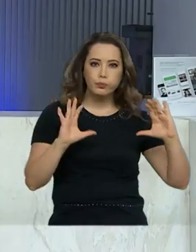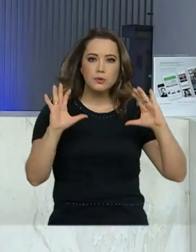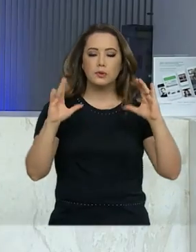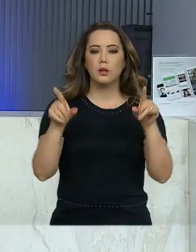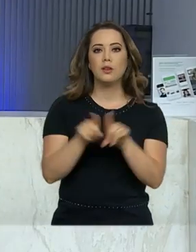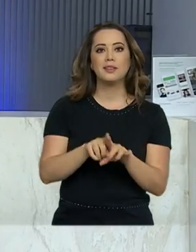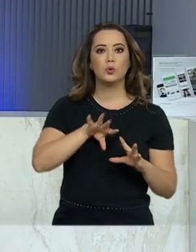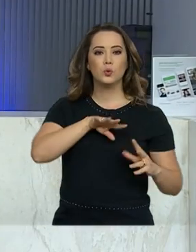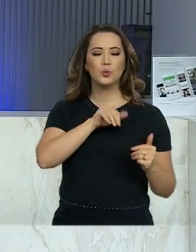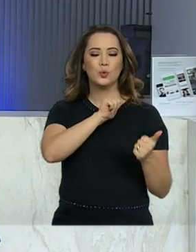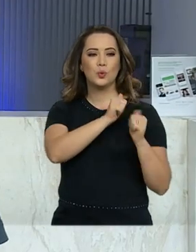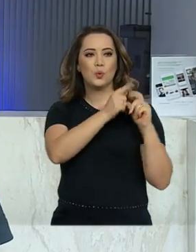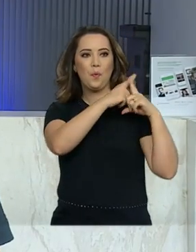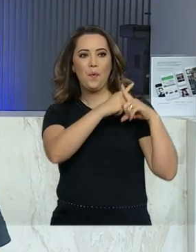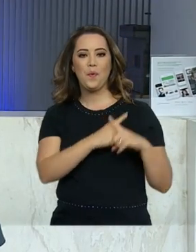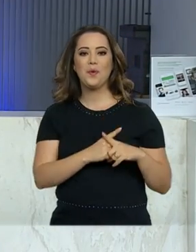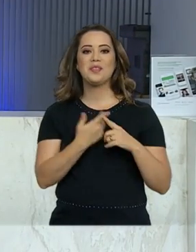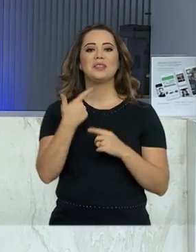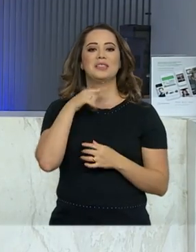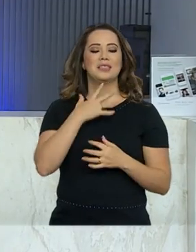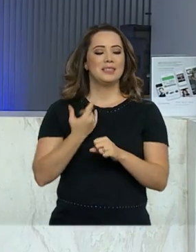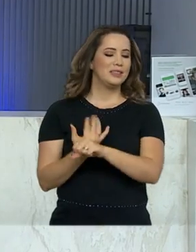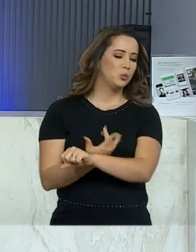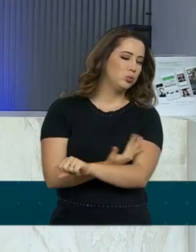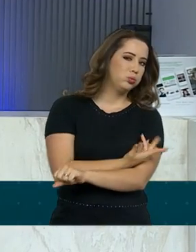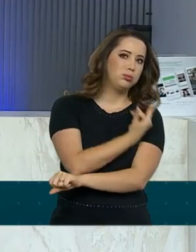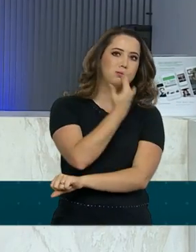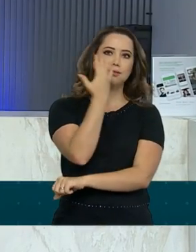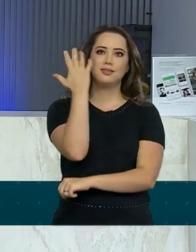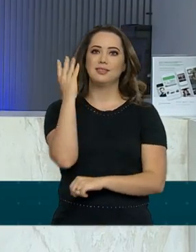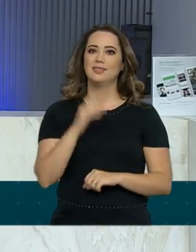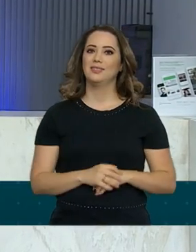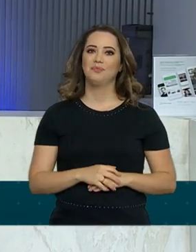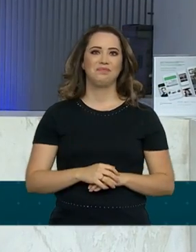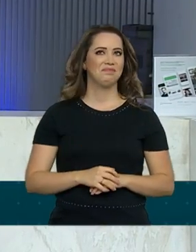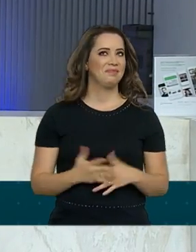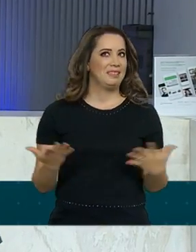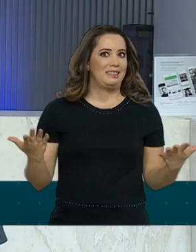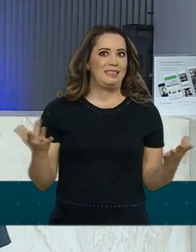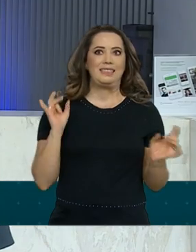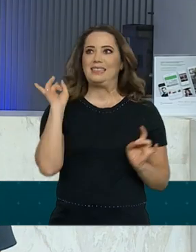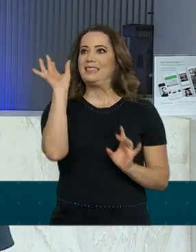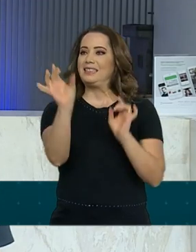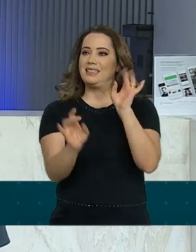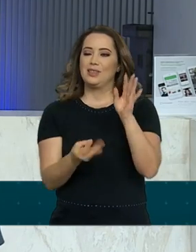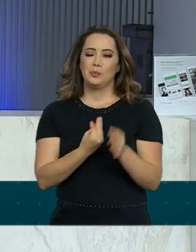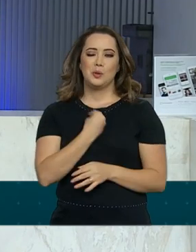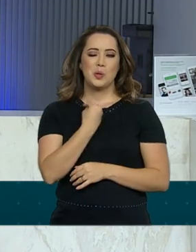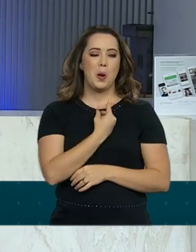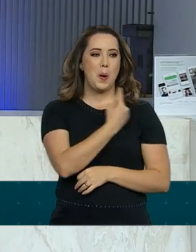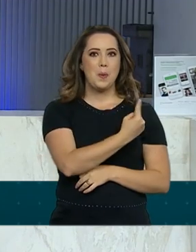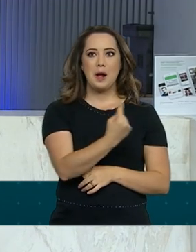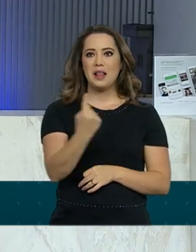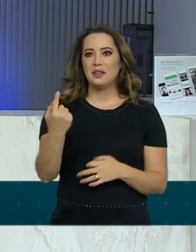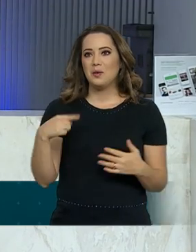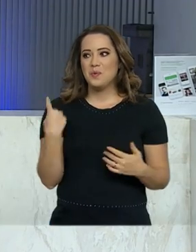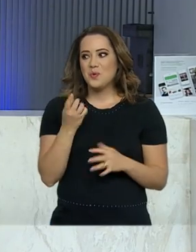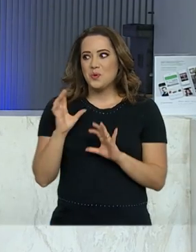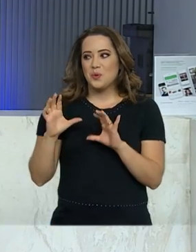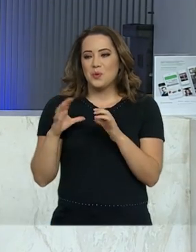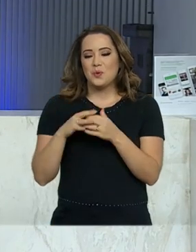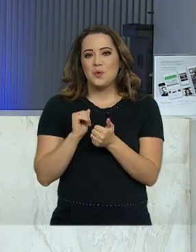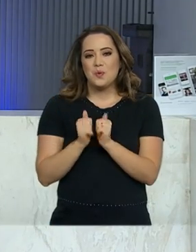não escondeu a emoção é um momento muito especial na vida de todos nós é um momento de muito de muita